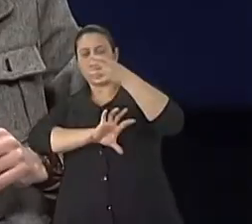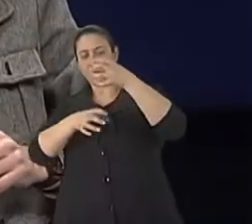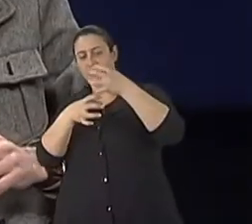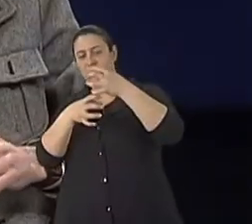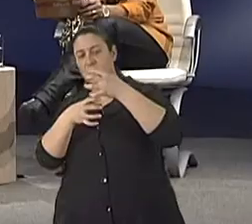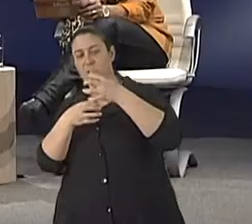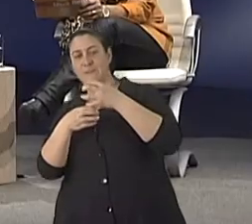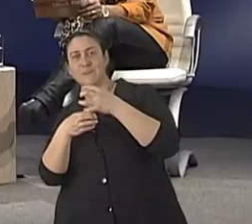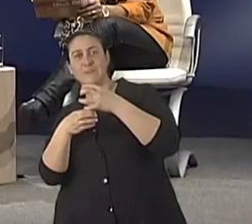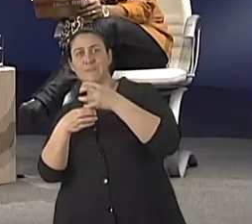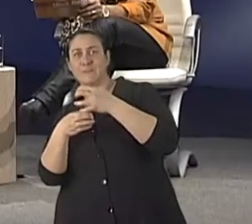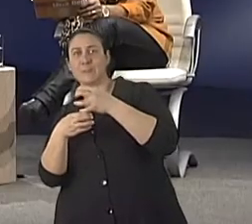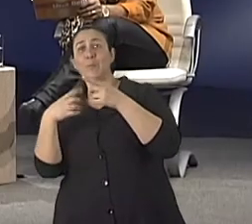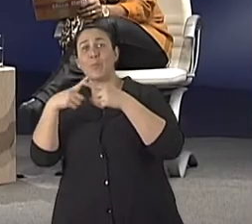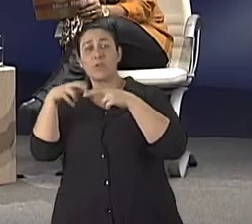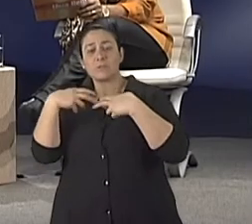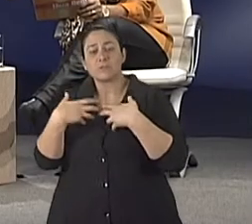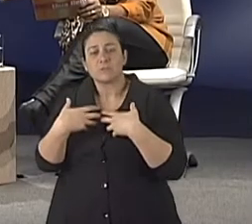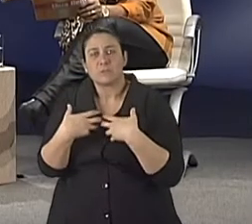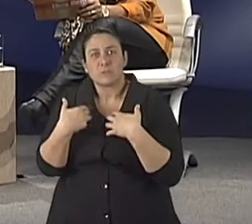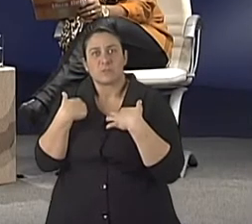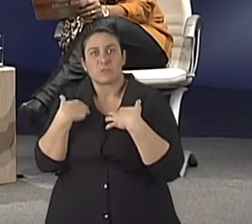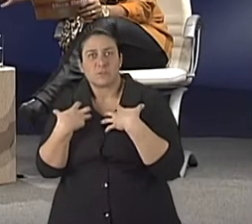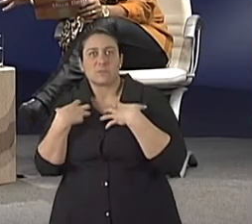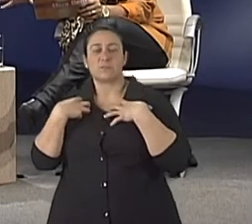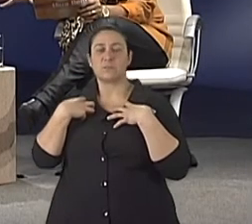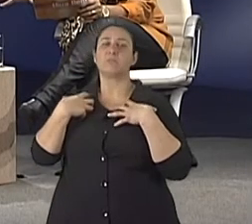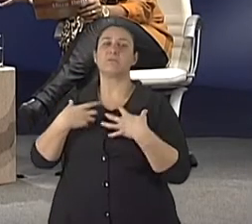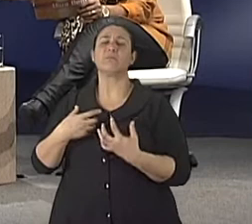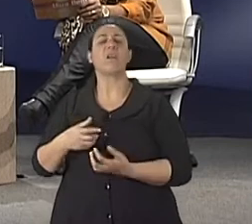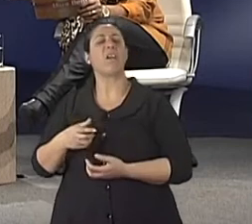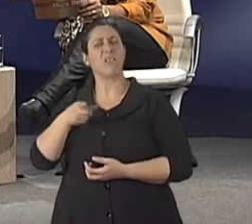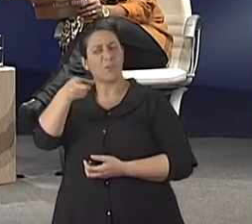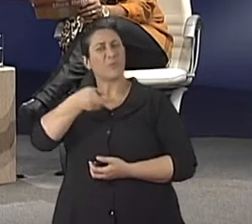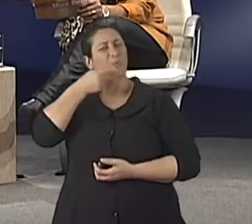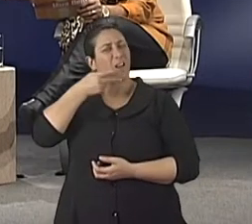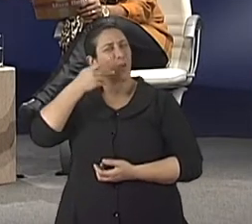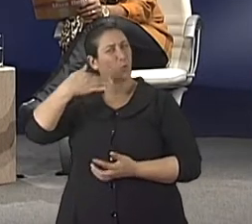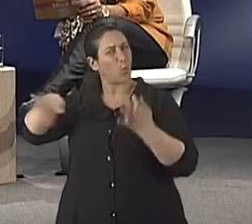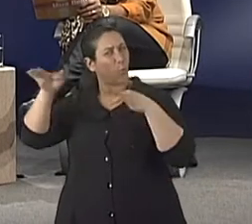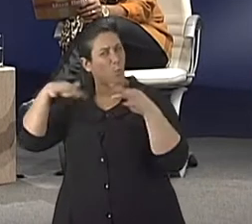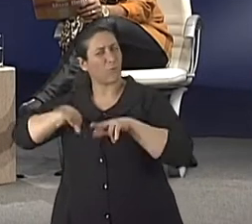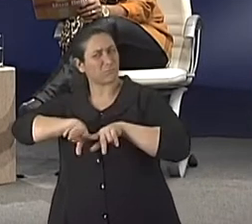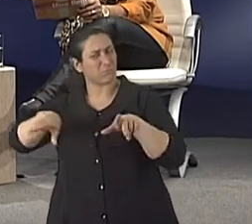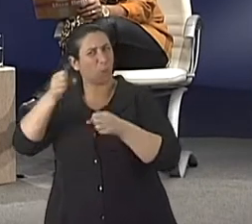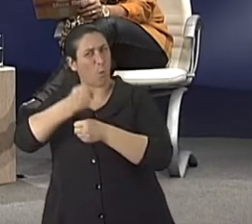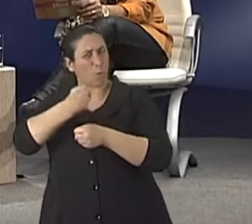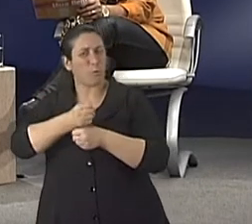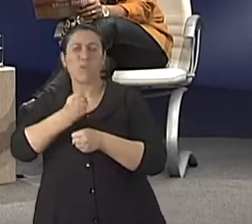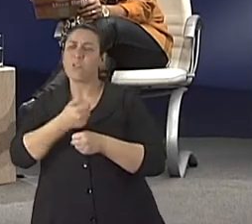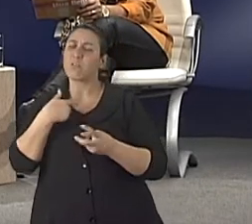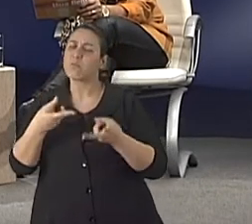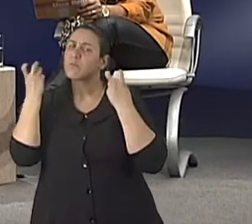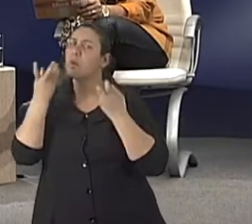bom mas eu chego à conclusão que todas essas últimas duas etapas falando aí de questão dos nervos tem muito a ver com